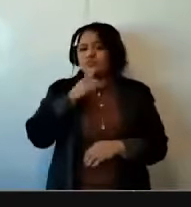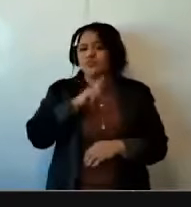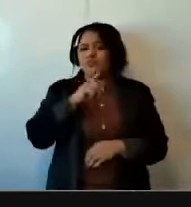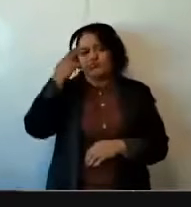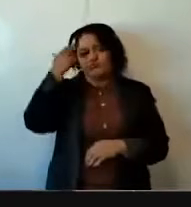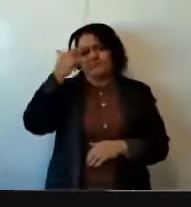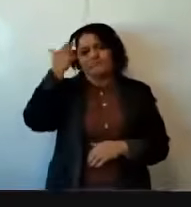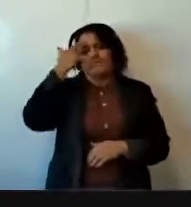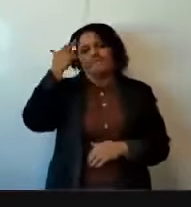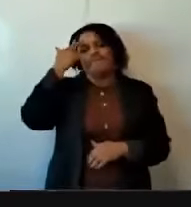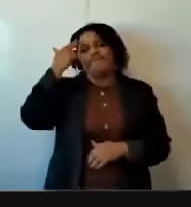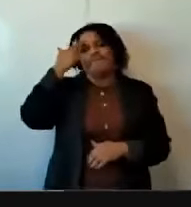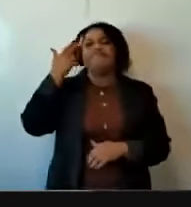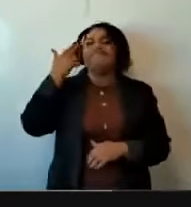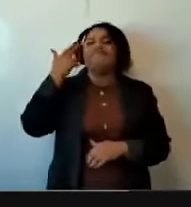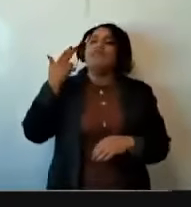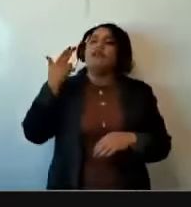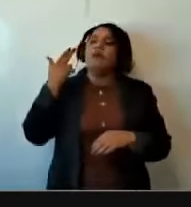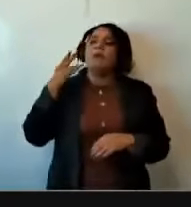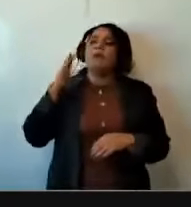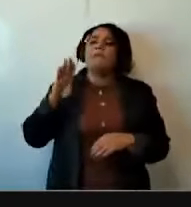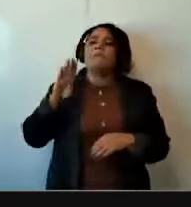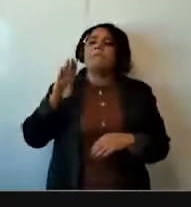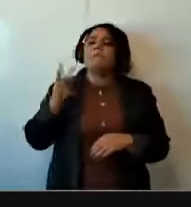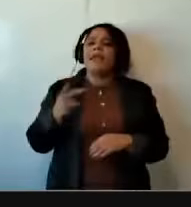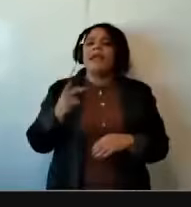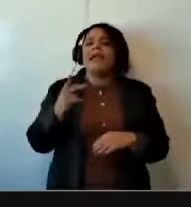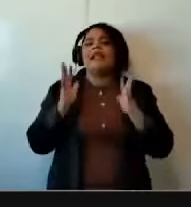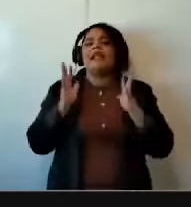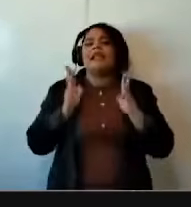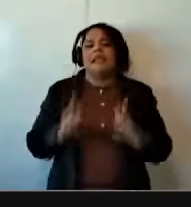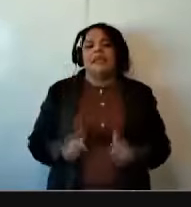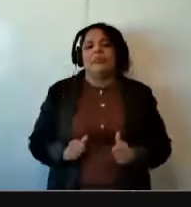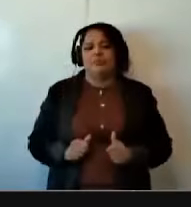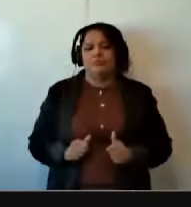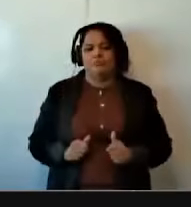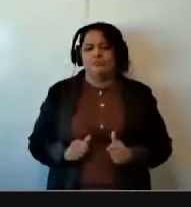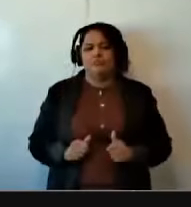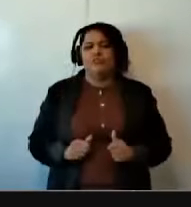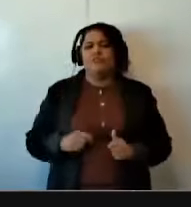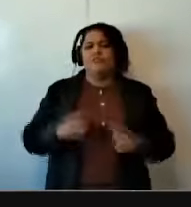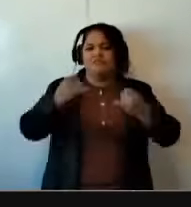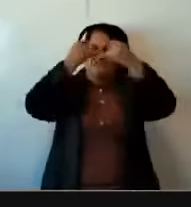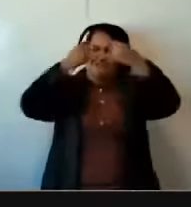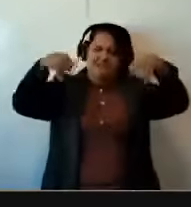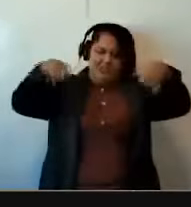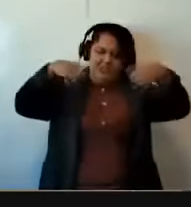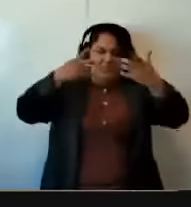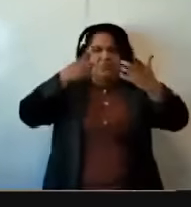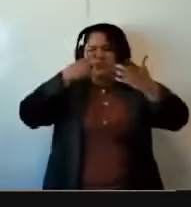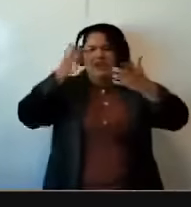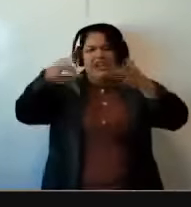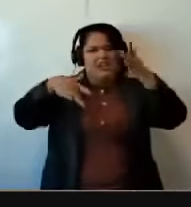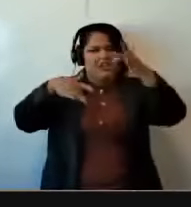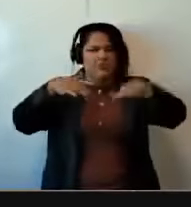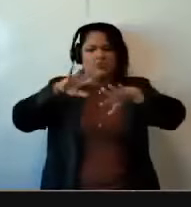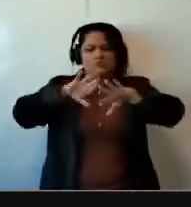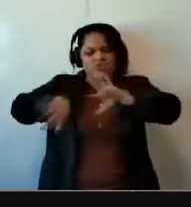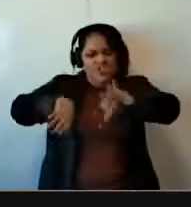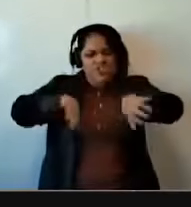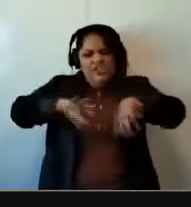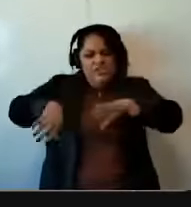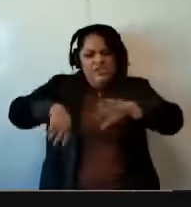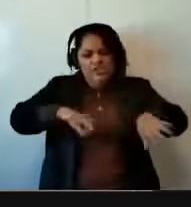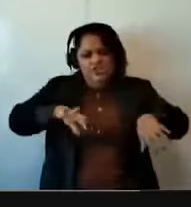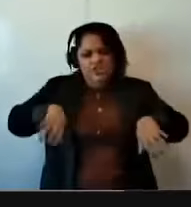essas fiações, esses lixos que estão pendurados pela cidade afora, que infelizmente é uma dificuldade enorme para